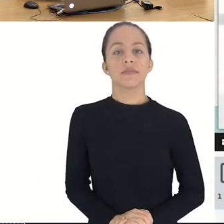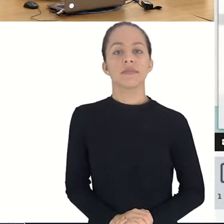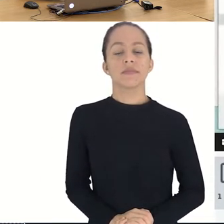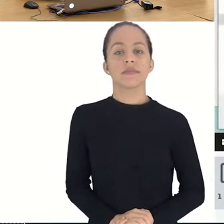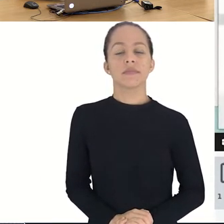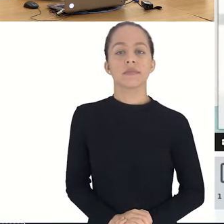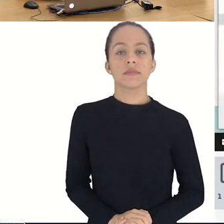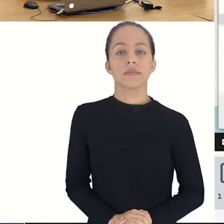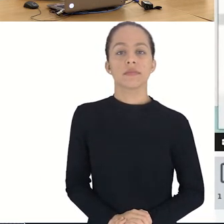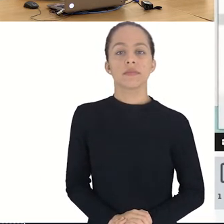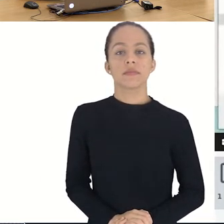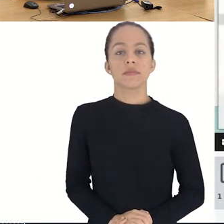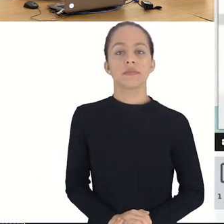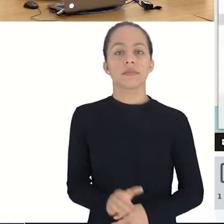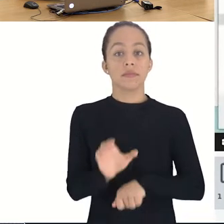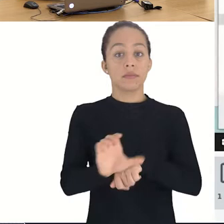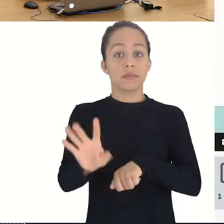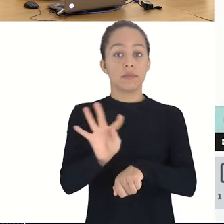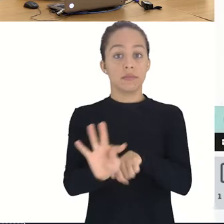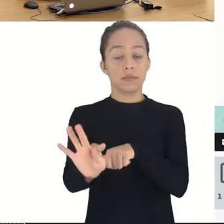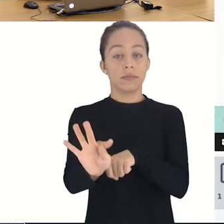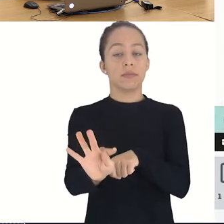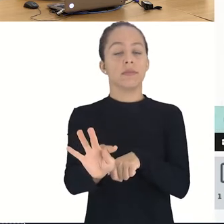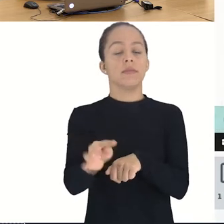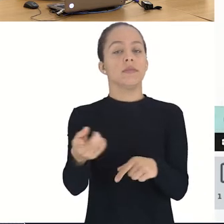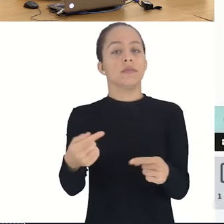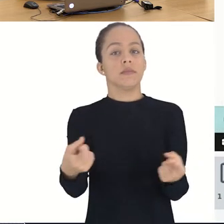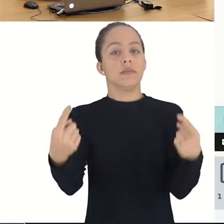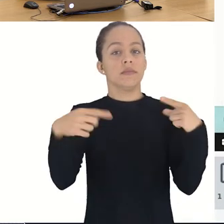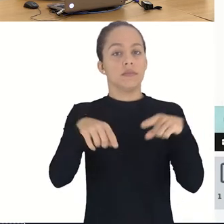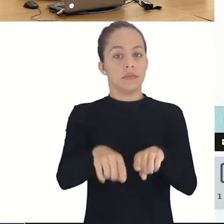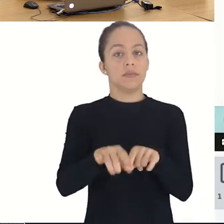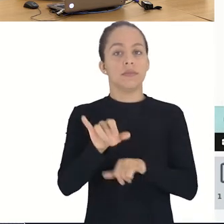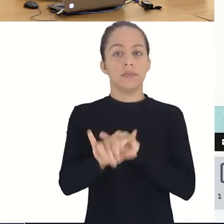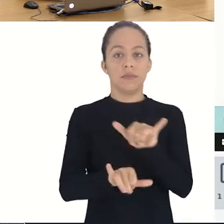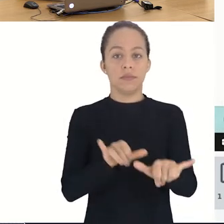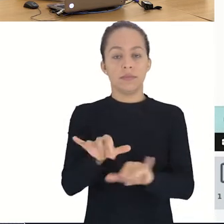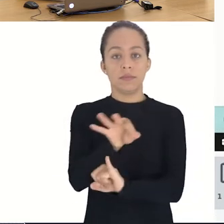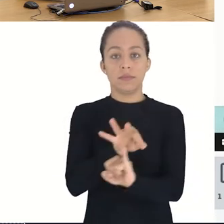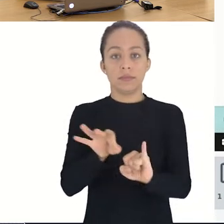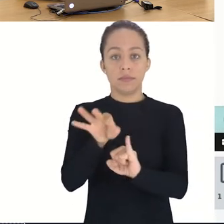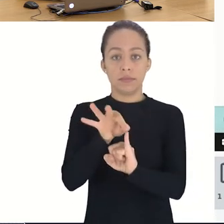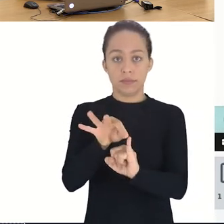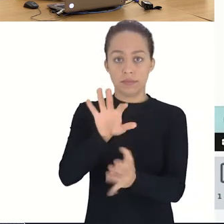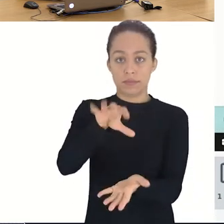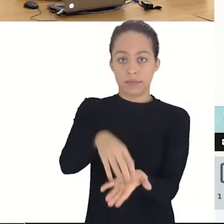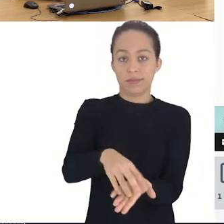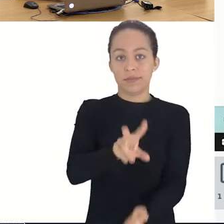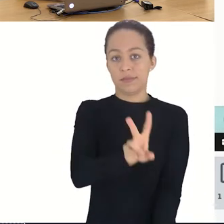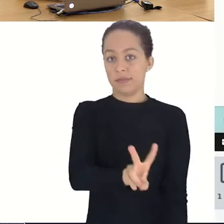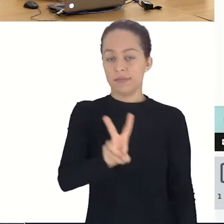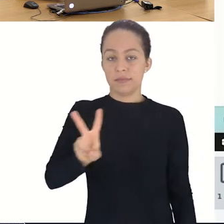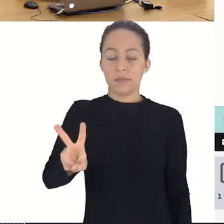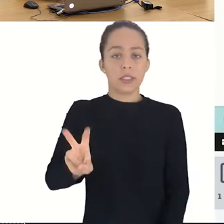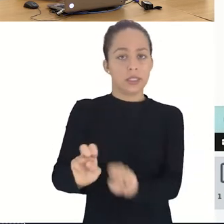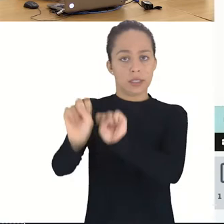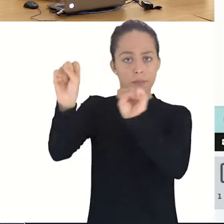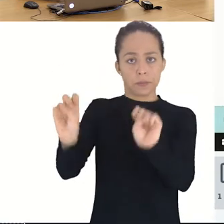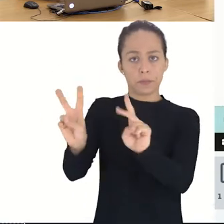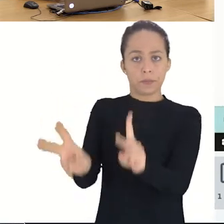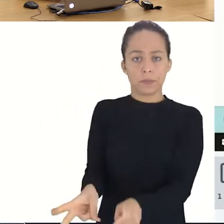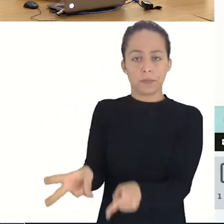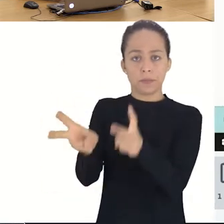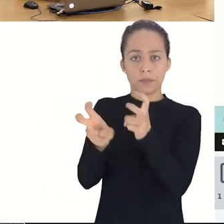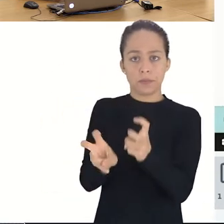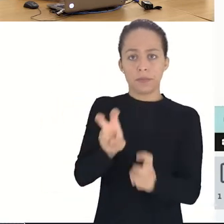Nosso 18º curso, técnico concomitante química, noturno do campus Vila Velha. O